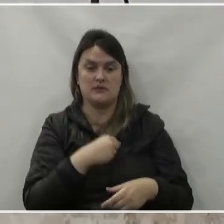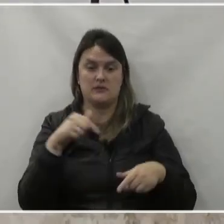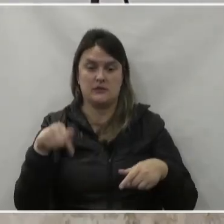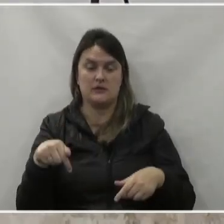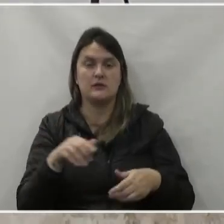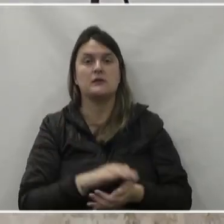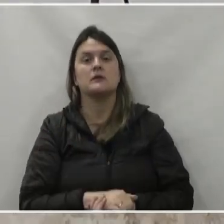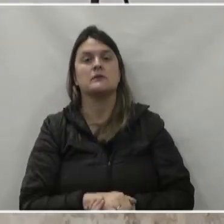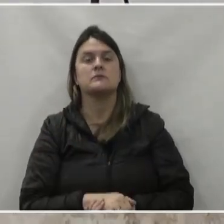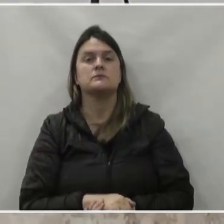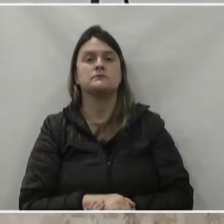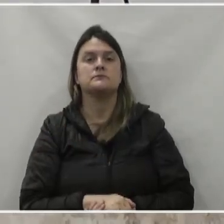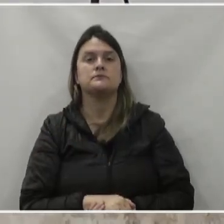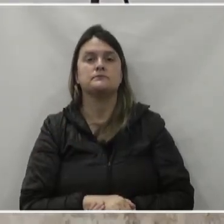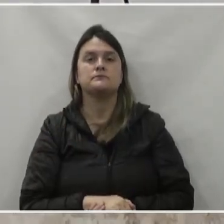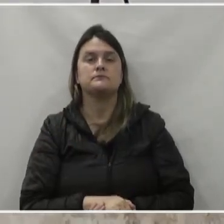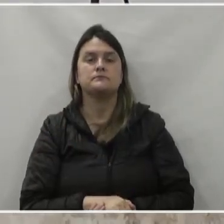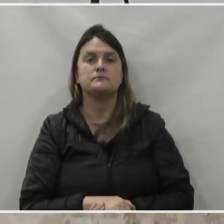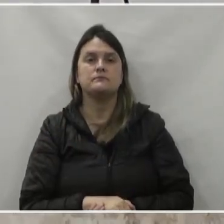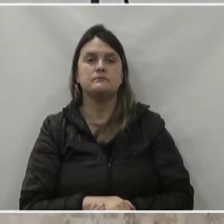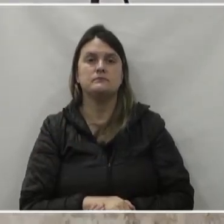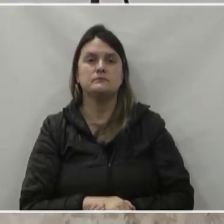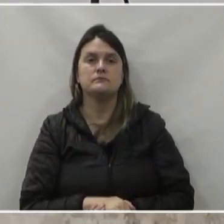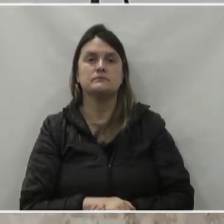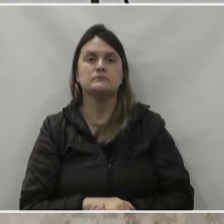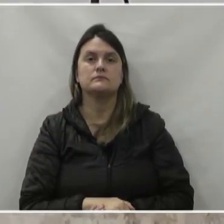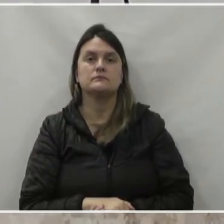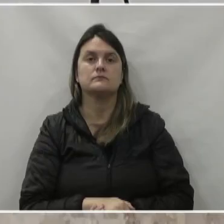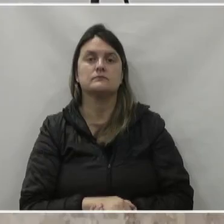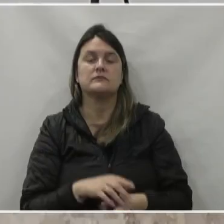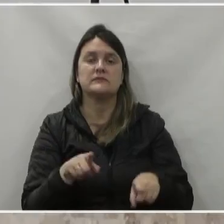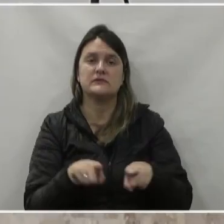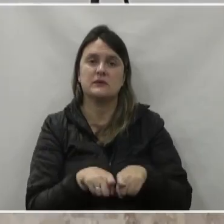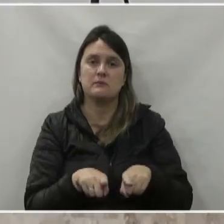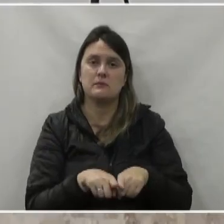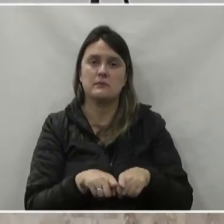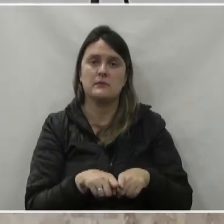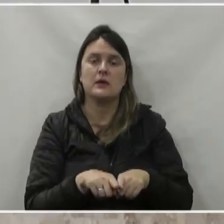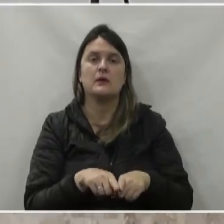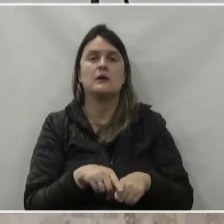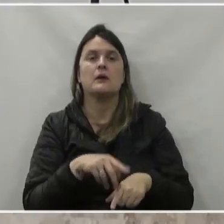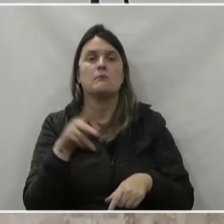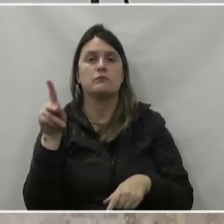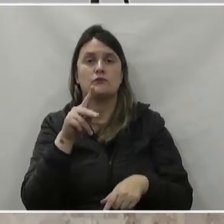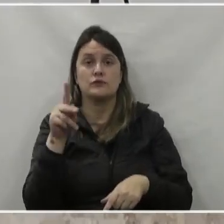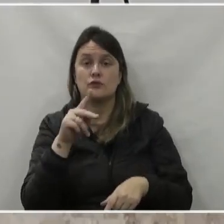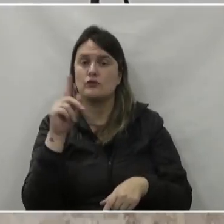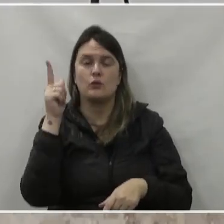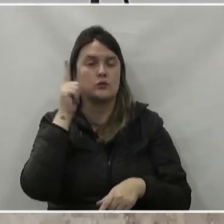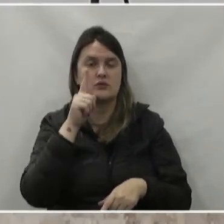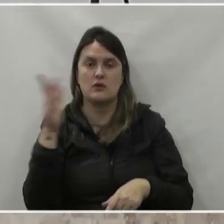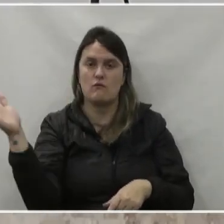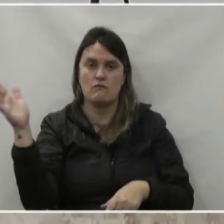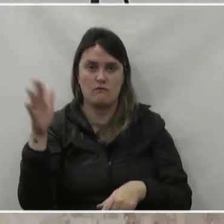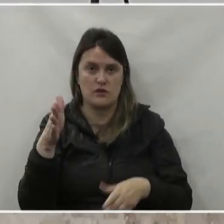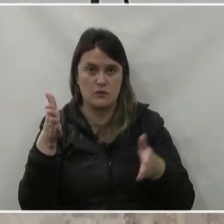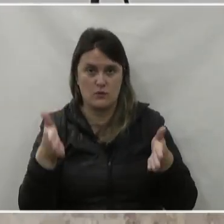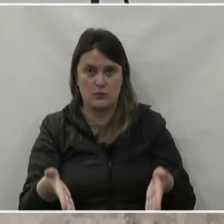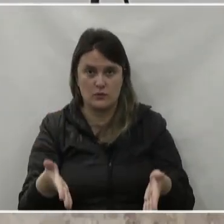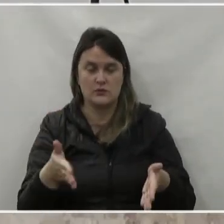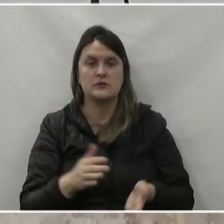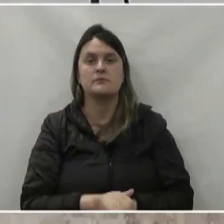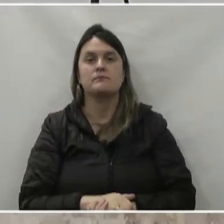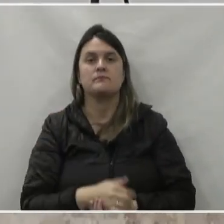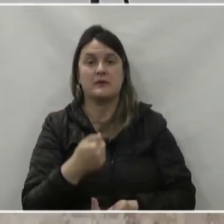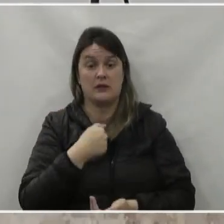de hoje aqui na Câmara de Vereadores e também aos demais que não se fizeram presente, né?